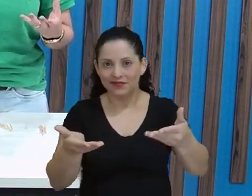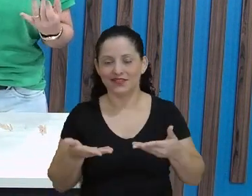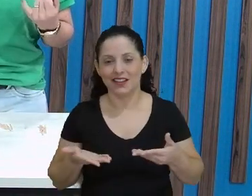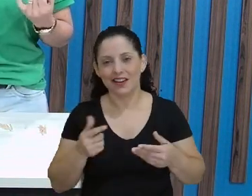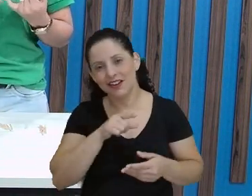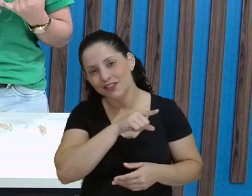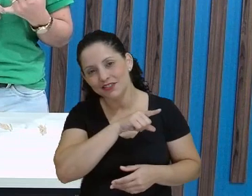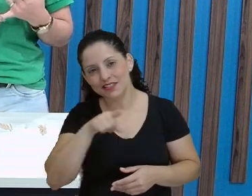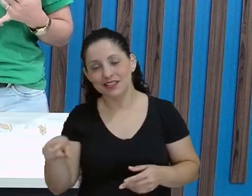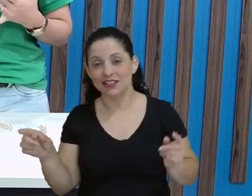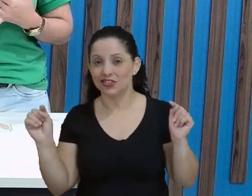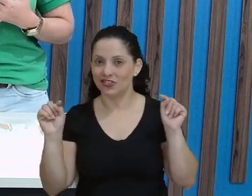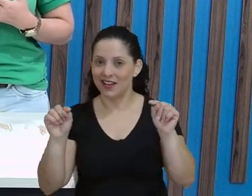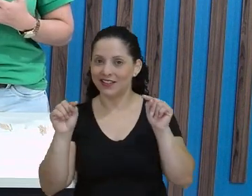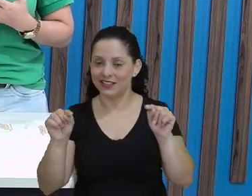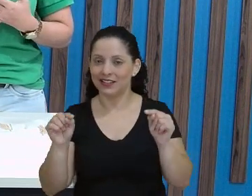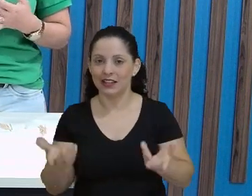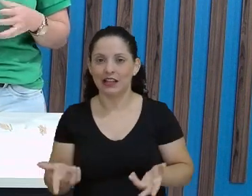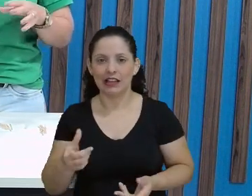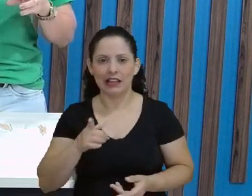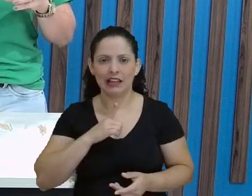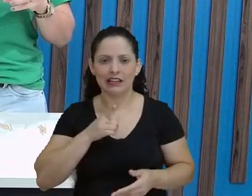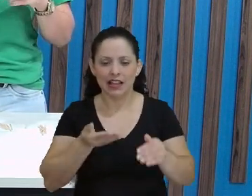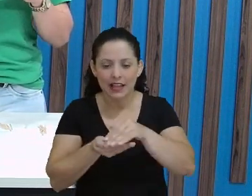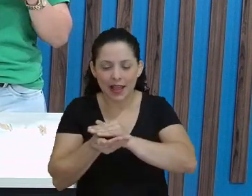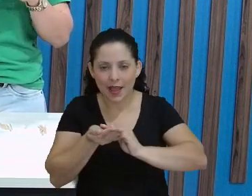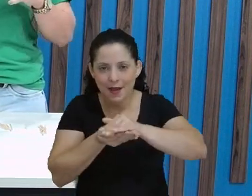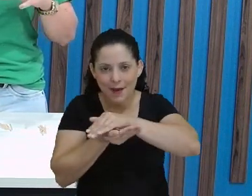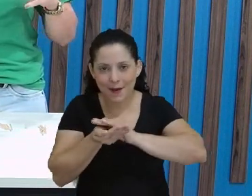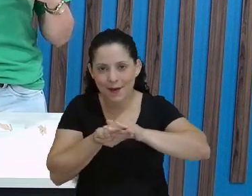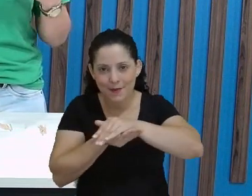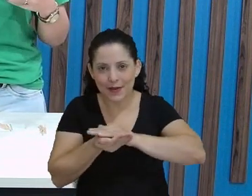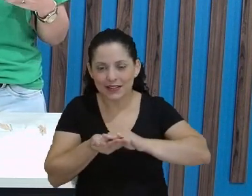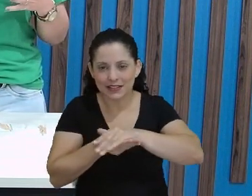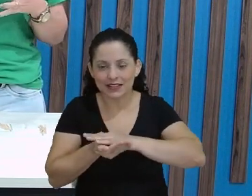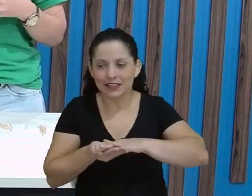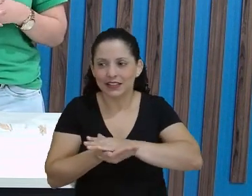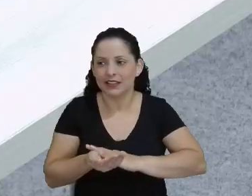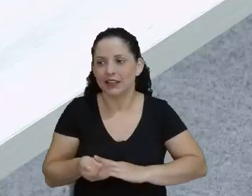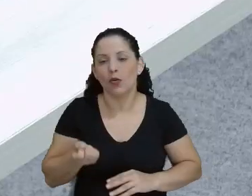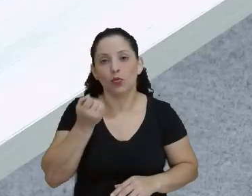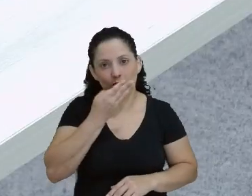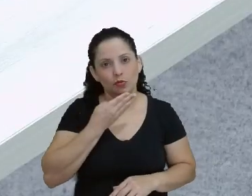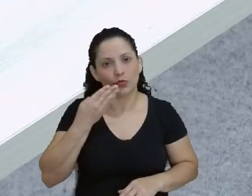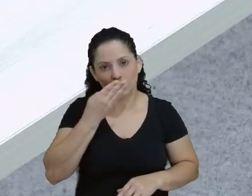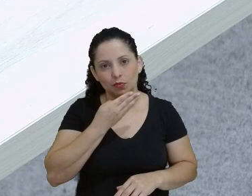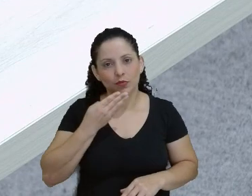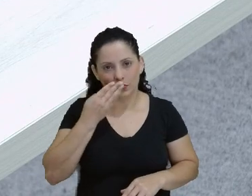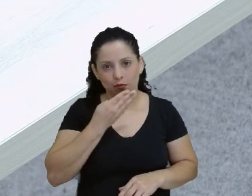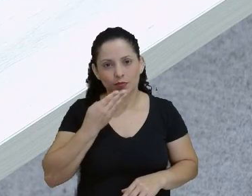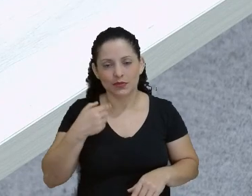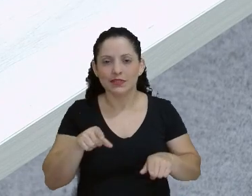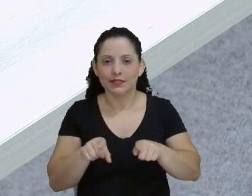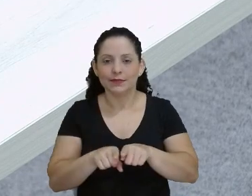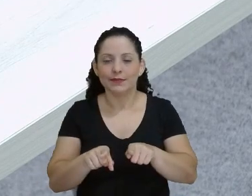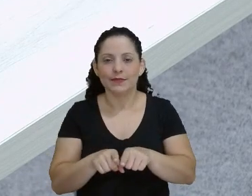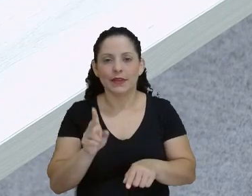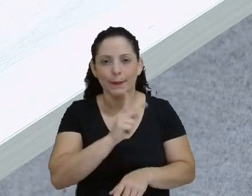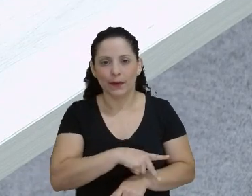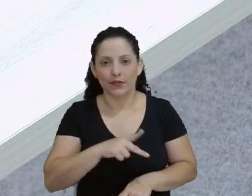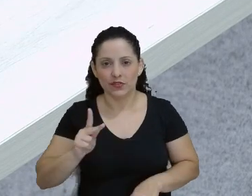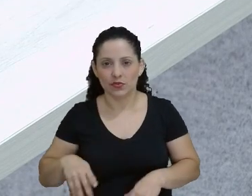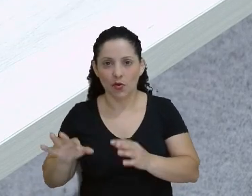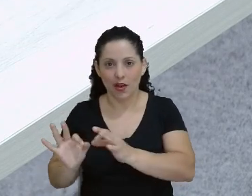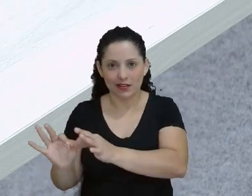aí em casa, quem tiver massinha de modelar, ou pode até ser com jujuba, os professores que estiverem nos